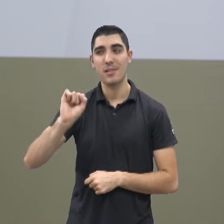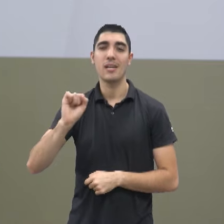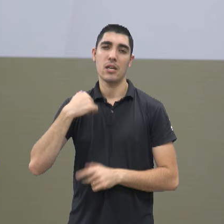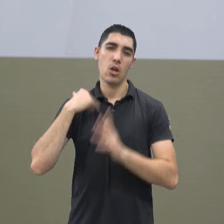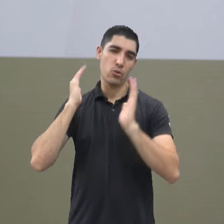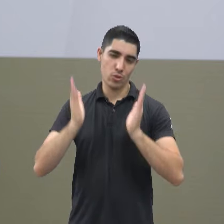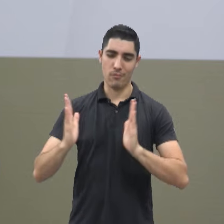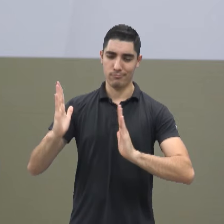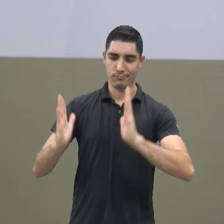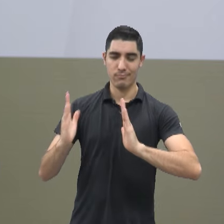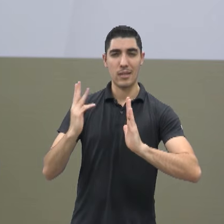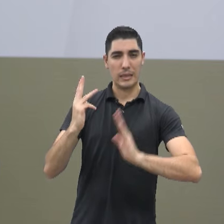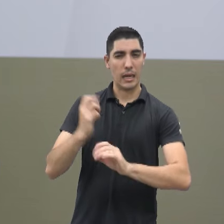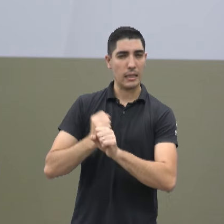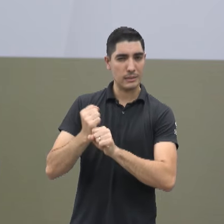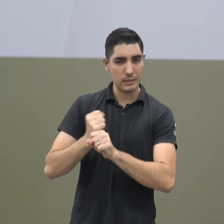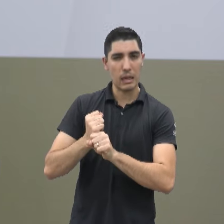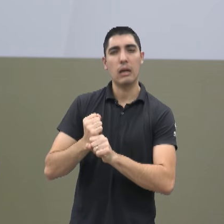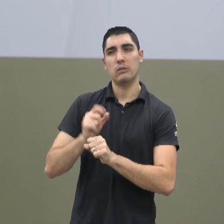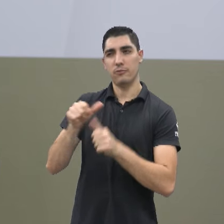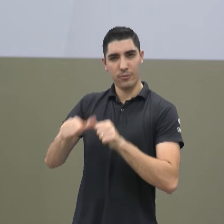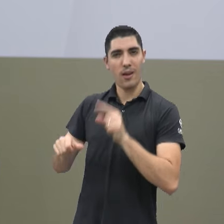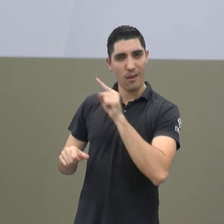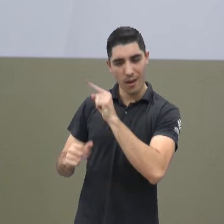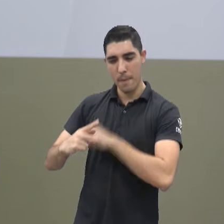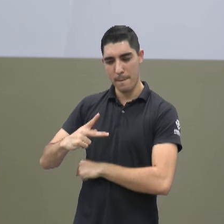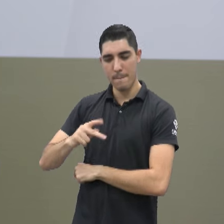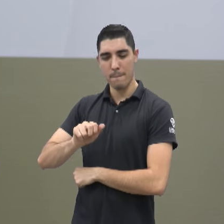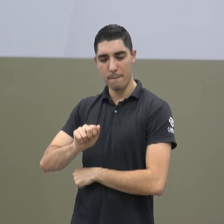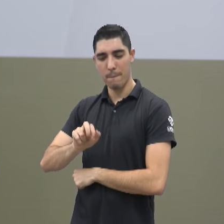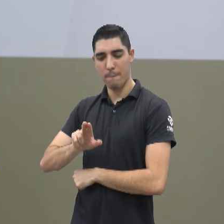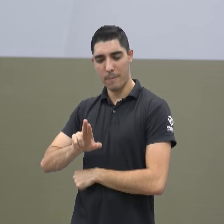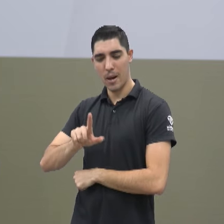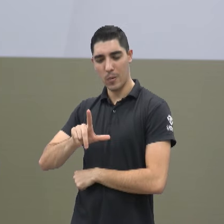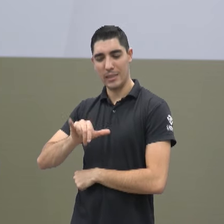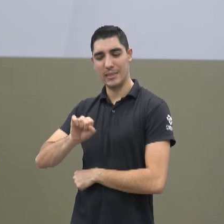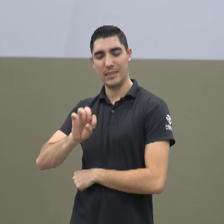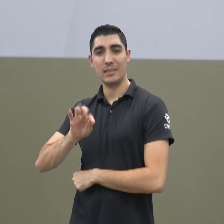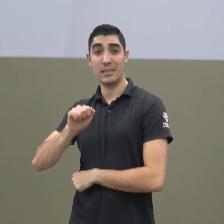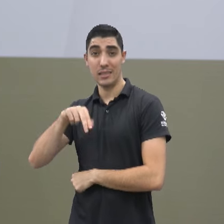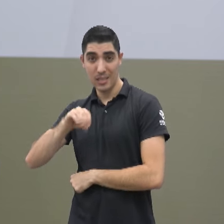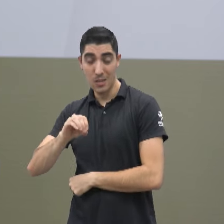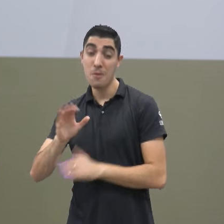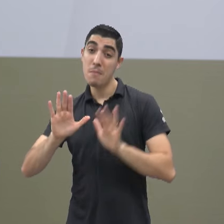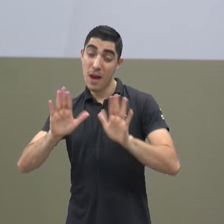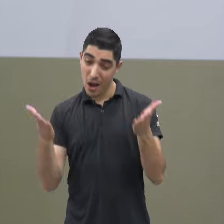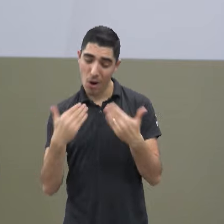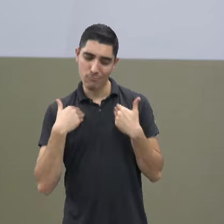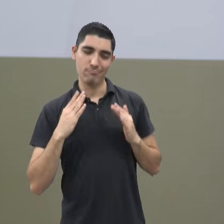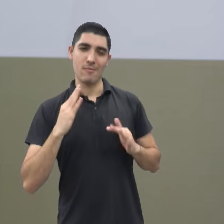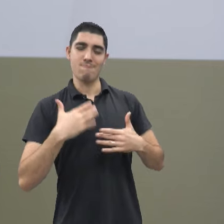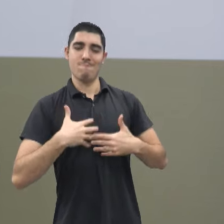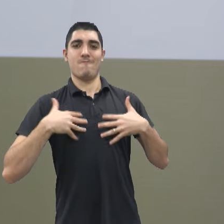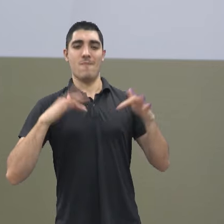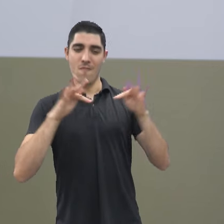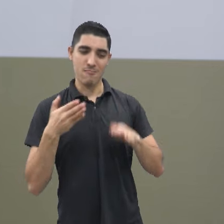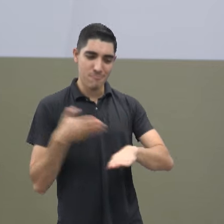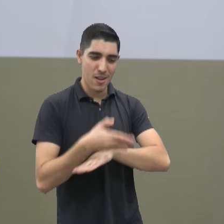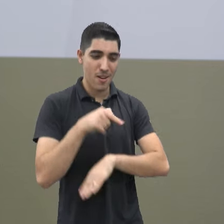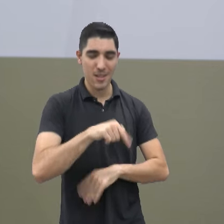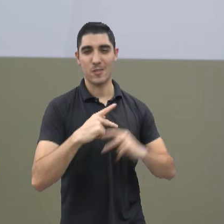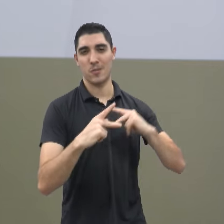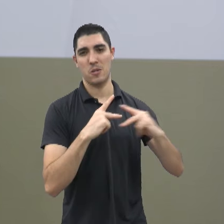também do paulistano. Fui 2 vezes vice-campeão paulista pelo paulistano. Mas legal, mas estou feliz de estar aqui. E diferente de ser paulistano